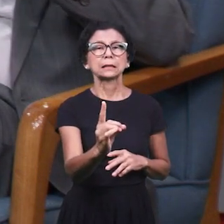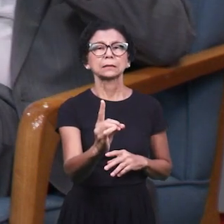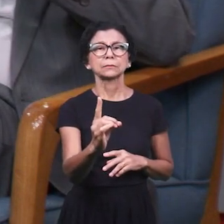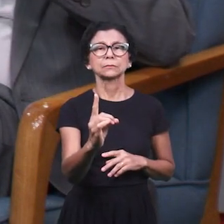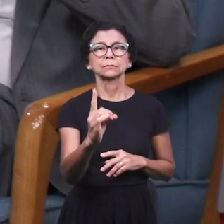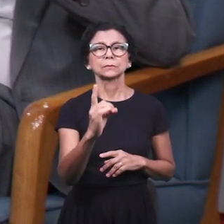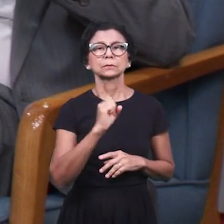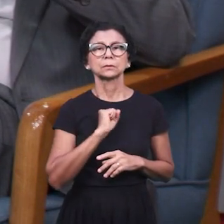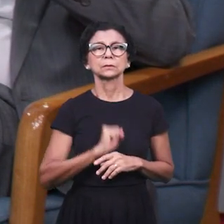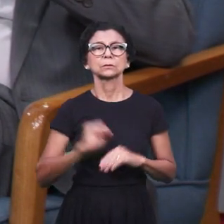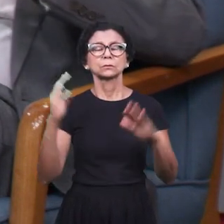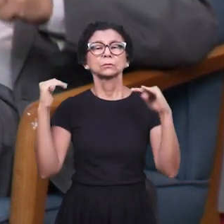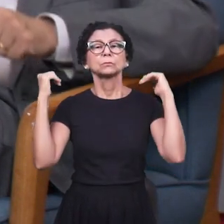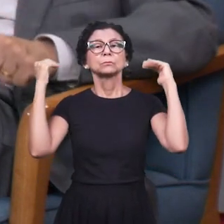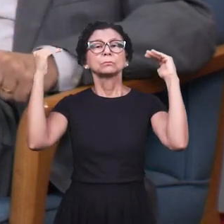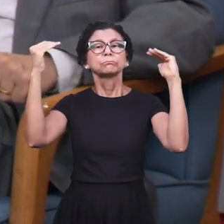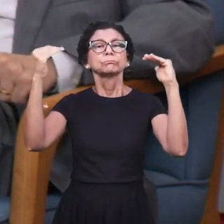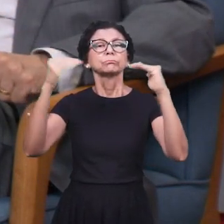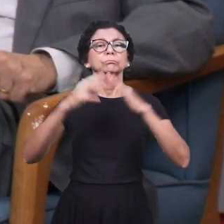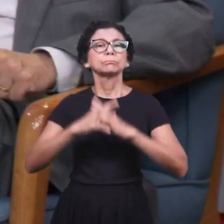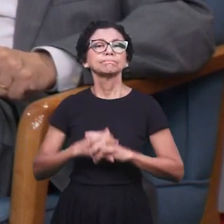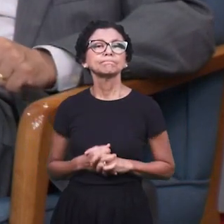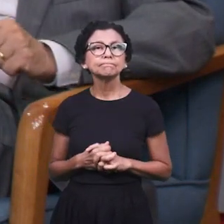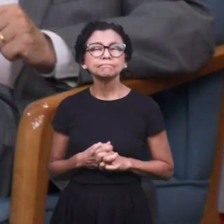E o autor da carta diz